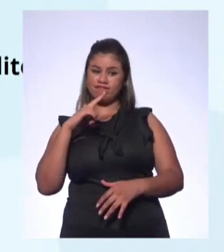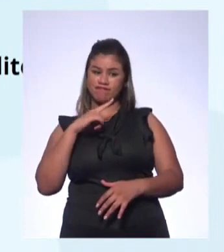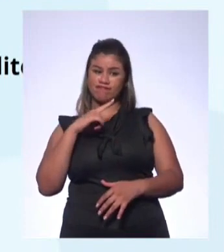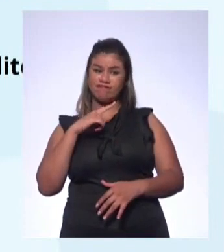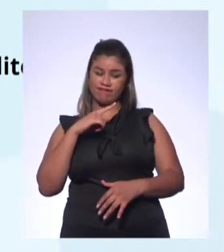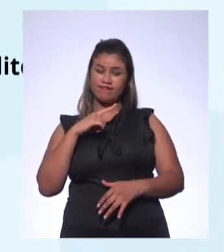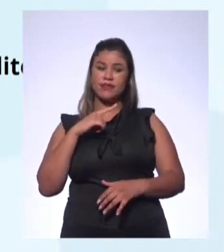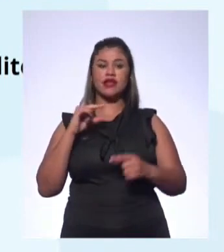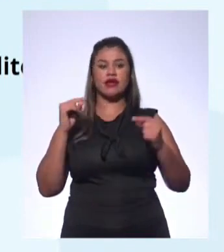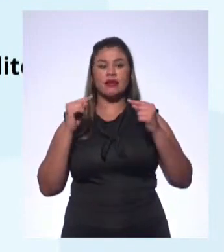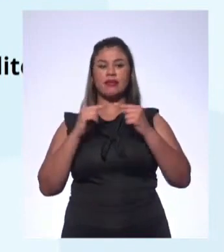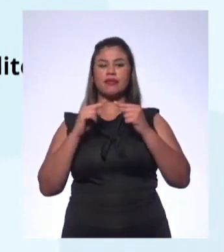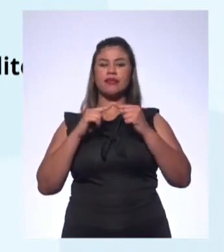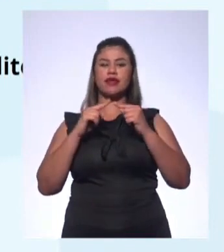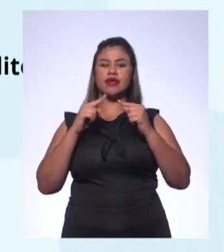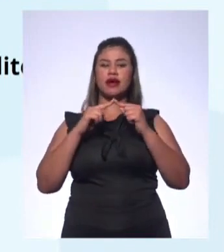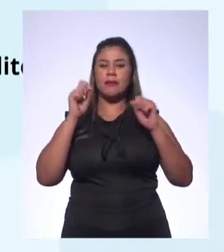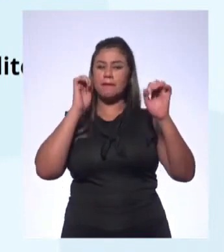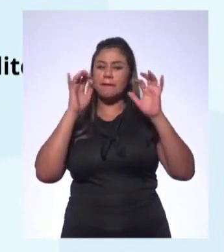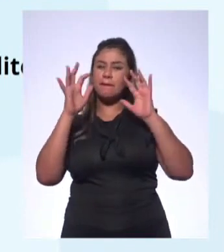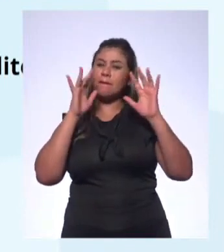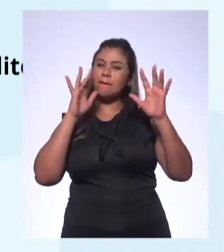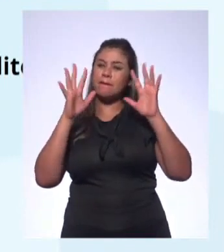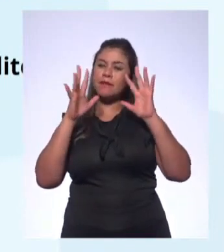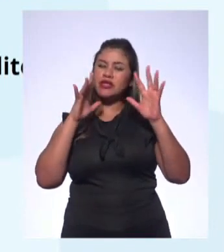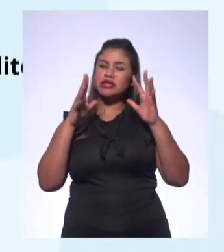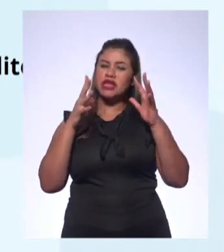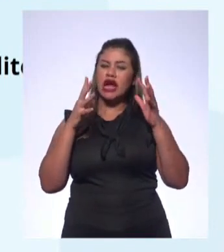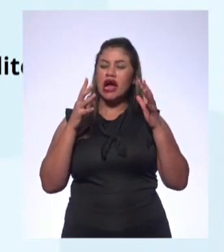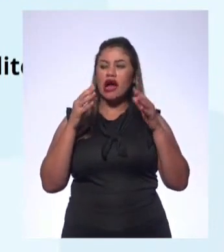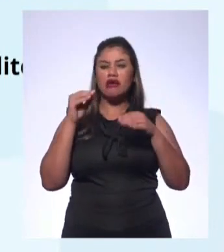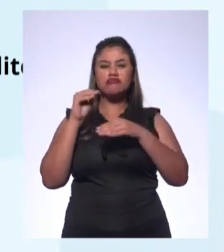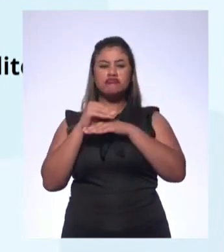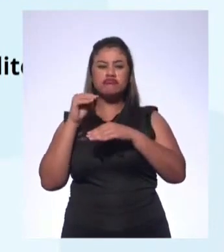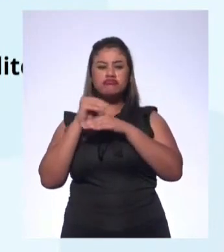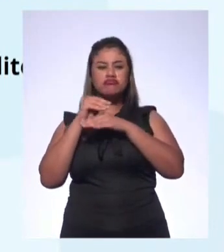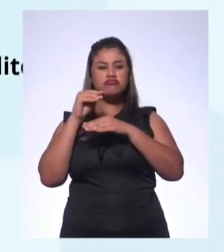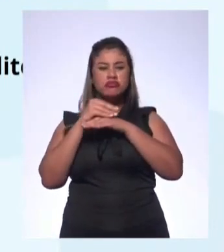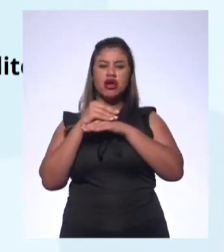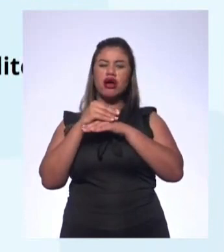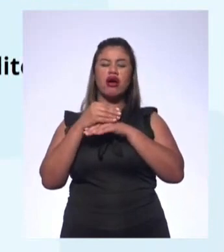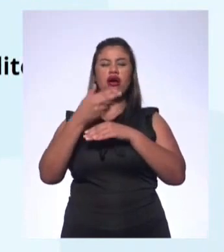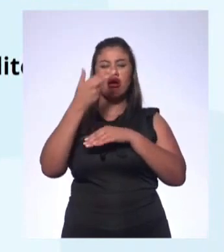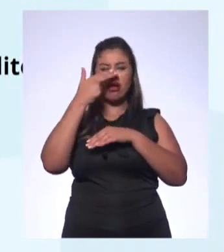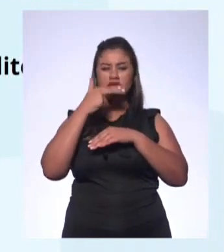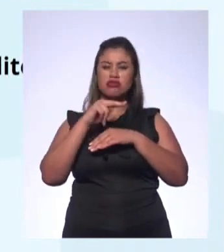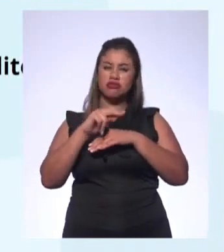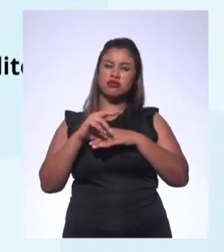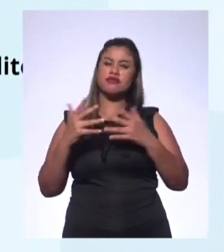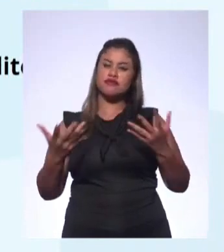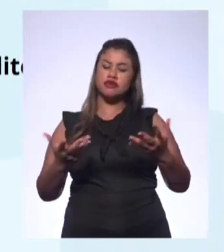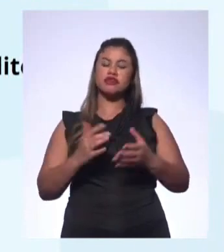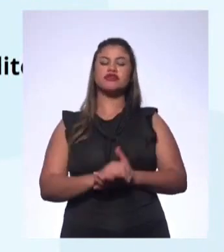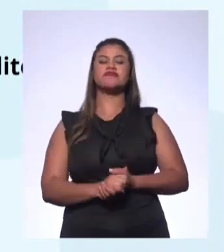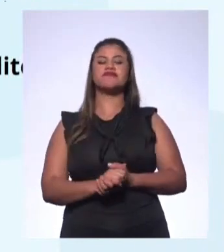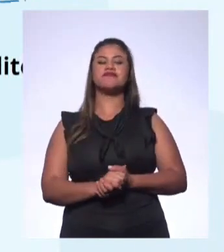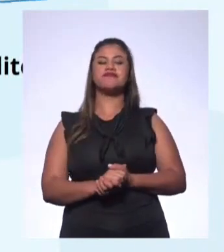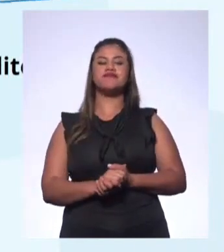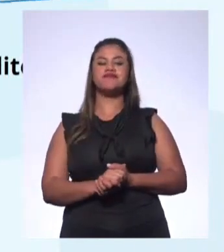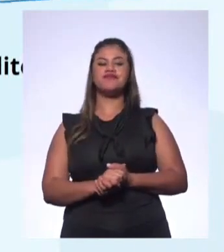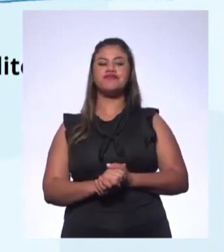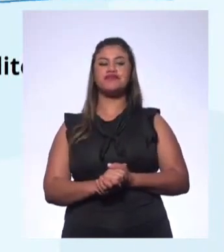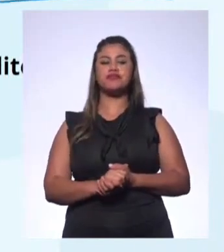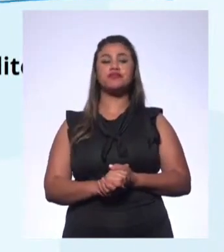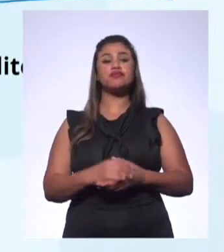precisam pensar em formas de dar sustento para esses animais, né? E também sem ser